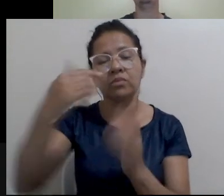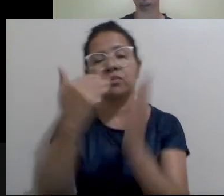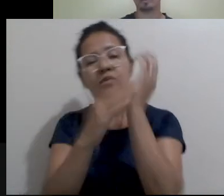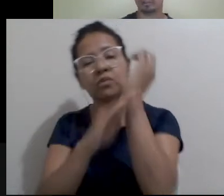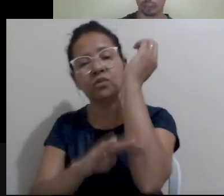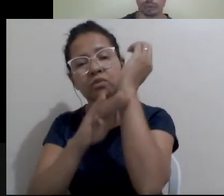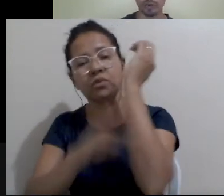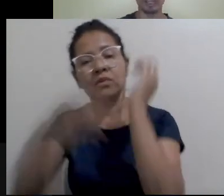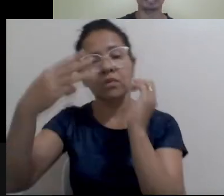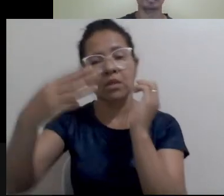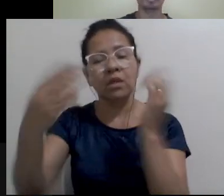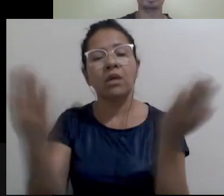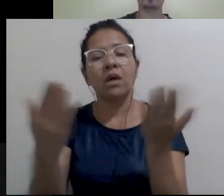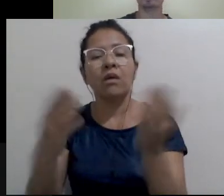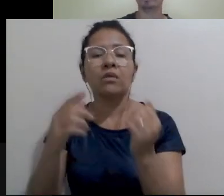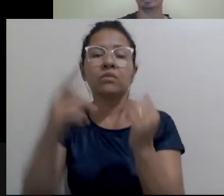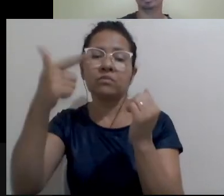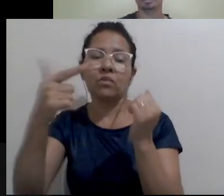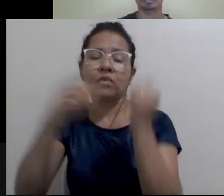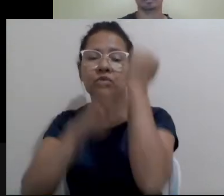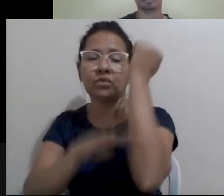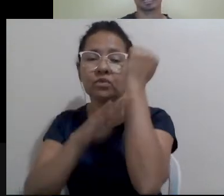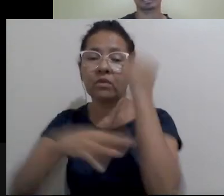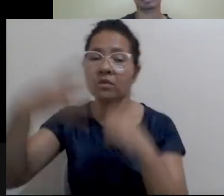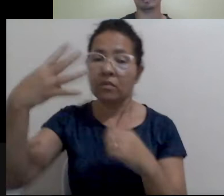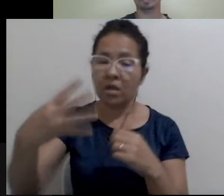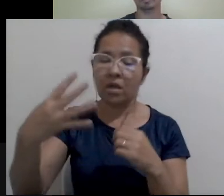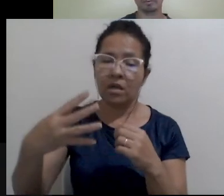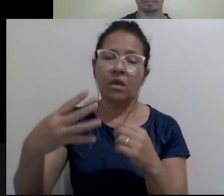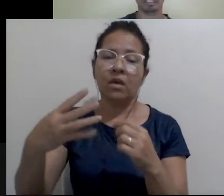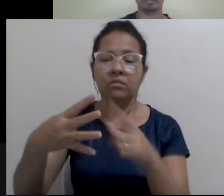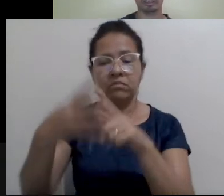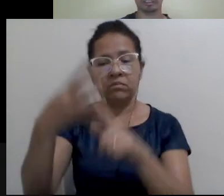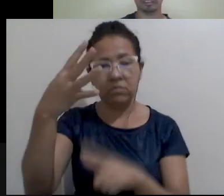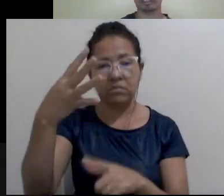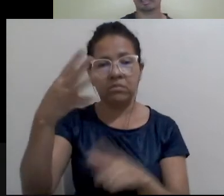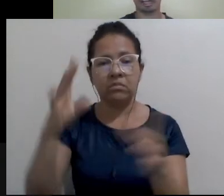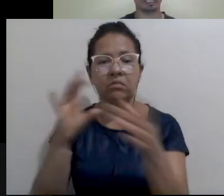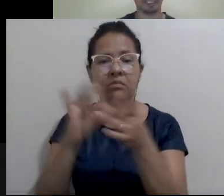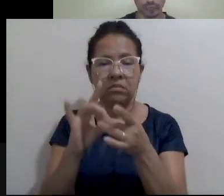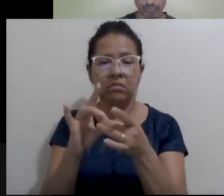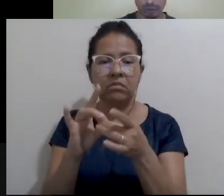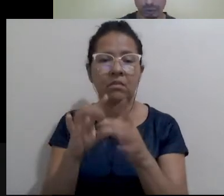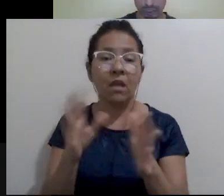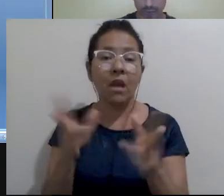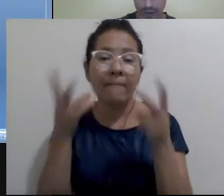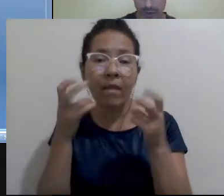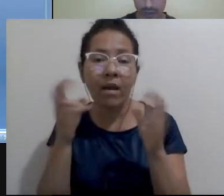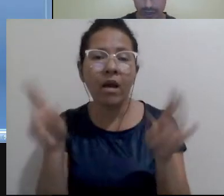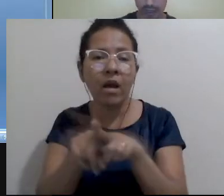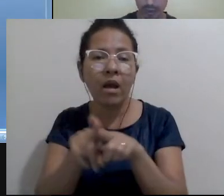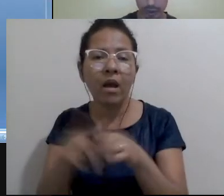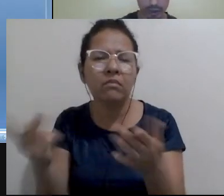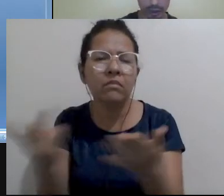do nível 4, tá bom? E ele terá uma geometria octaédrica da mesma forma. A diferença, aqui tem um errinho que eu percebi